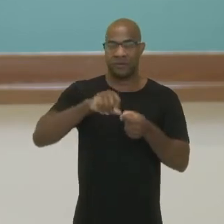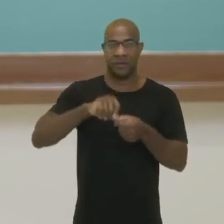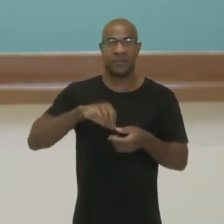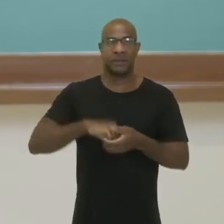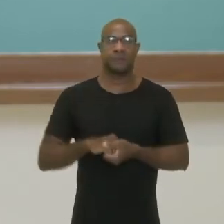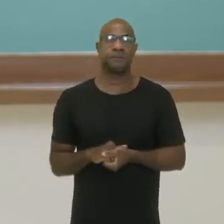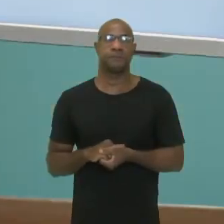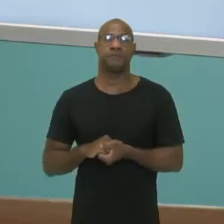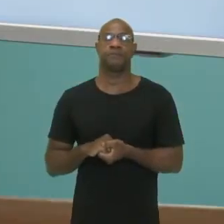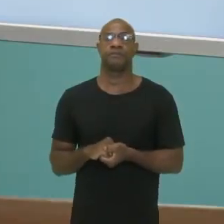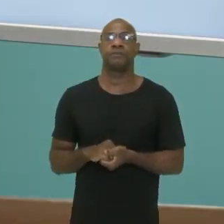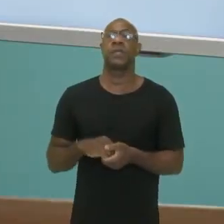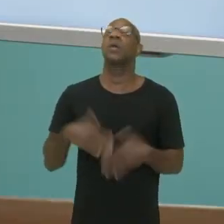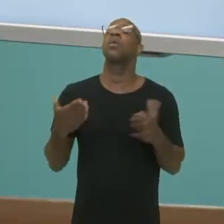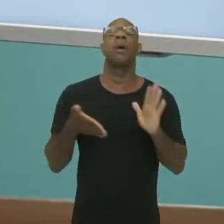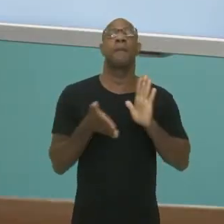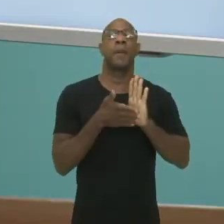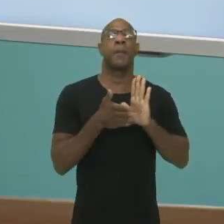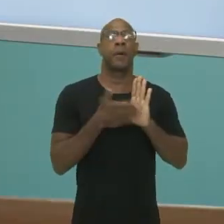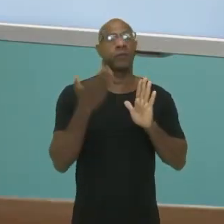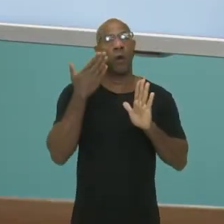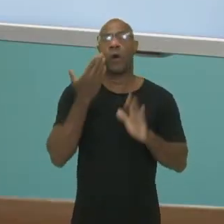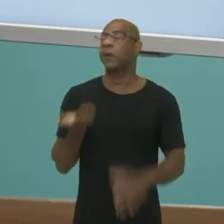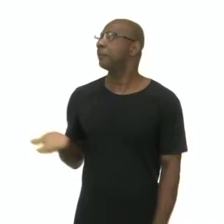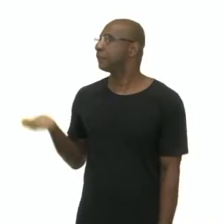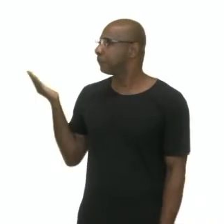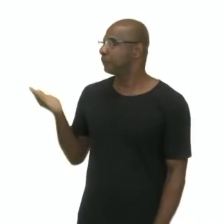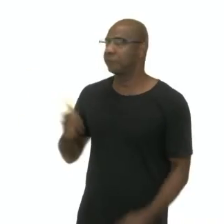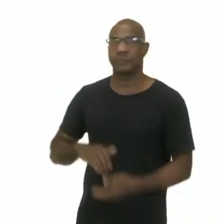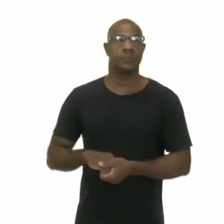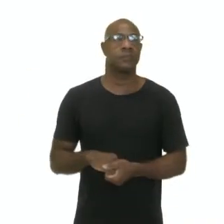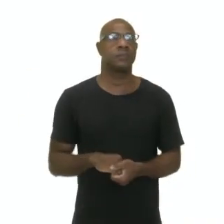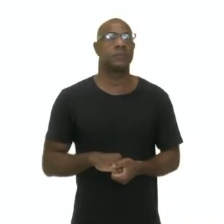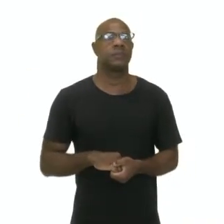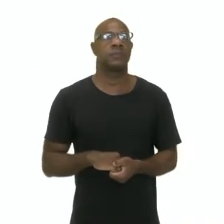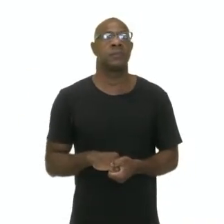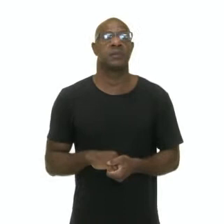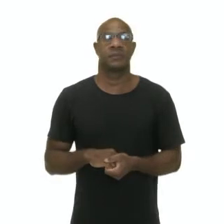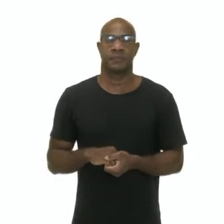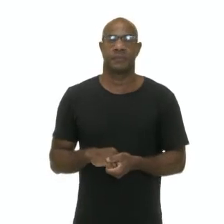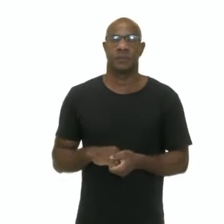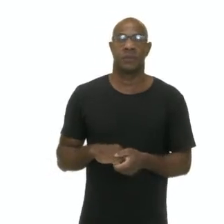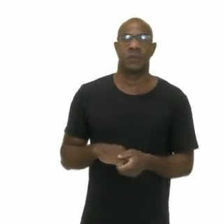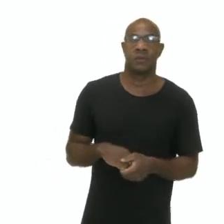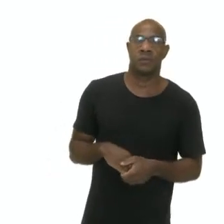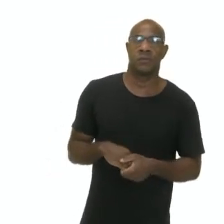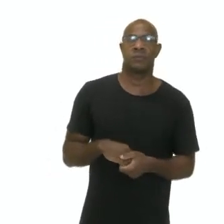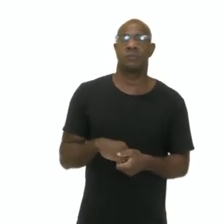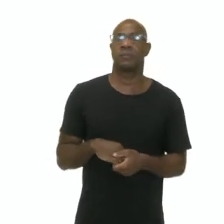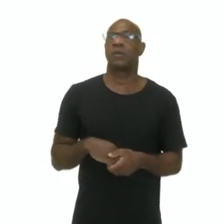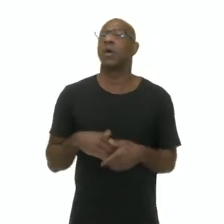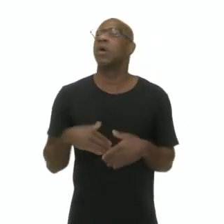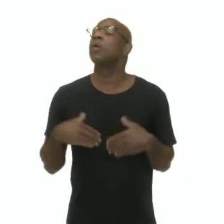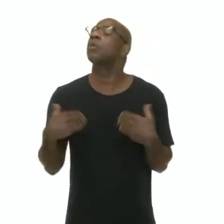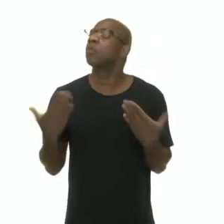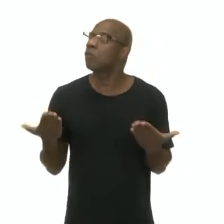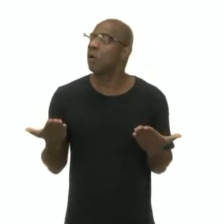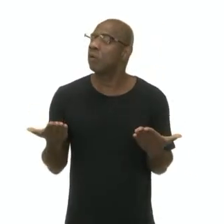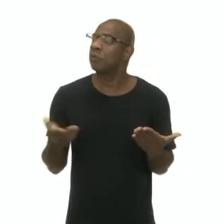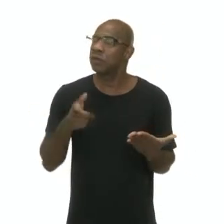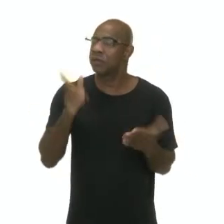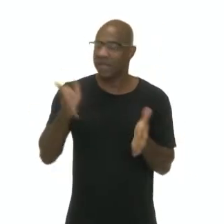ver aqui qual que é a proposta? Qual foi a última vez que escrevistes uma carta? E a quem? Ai, com essa